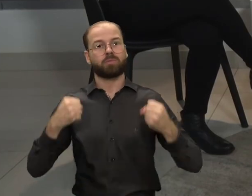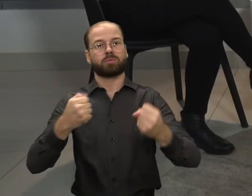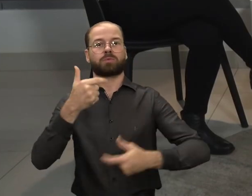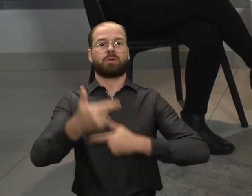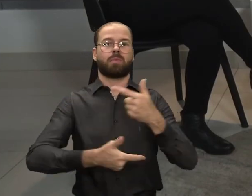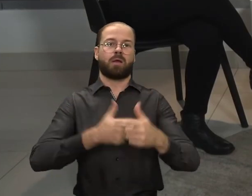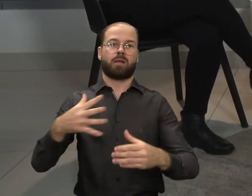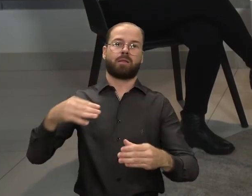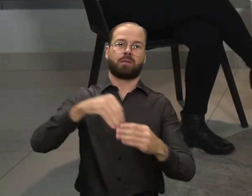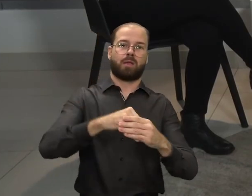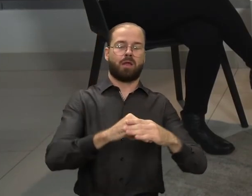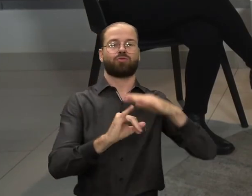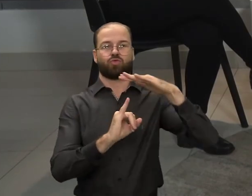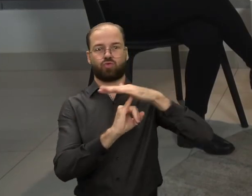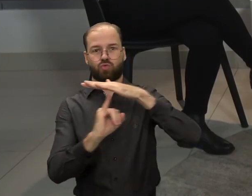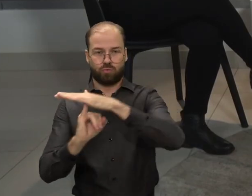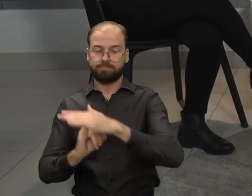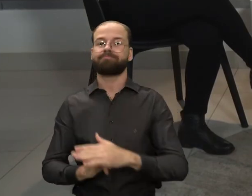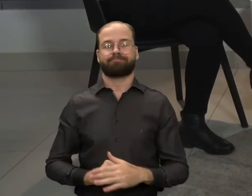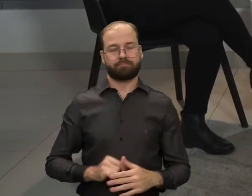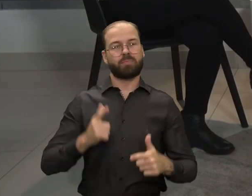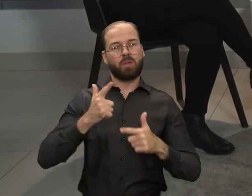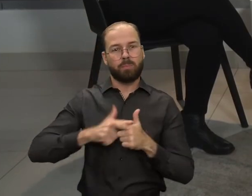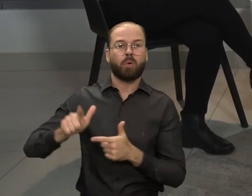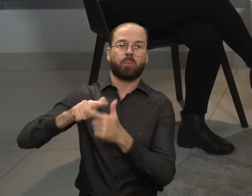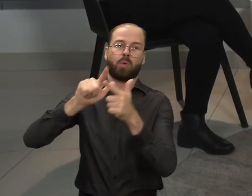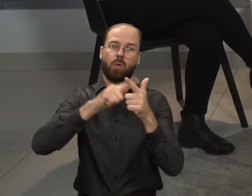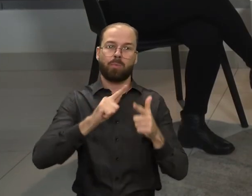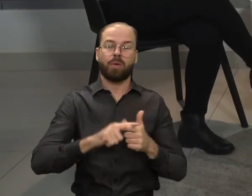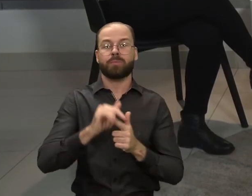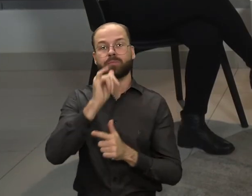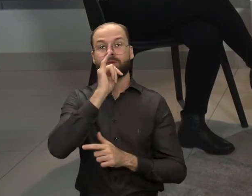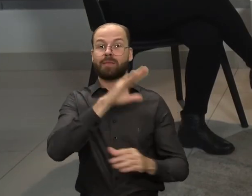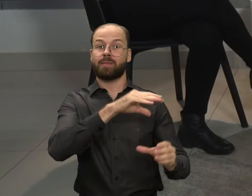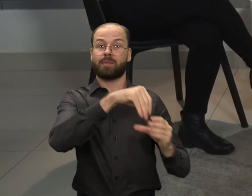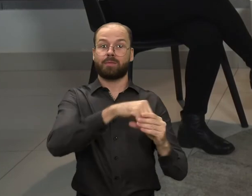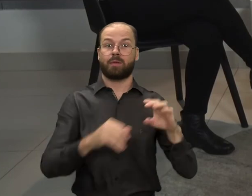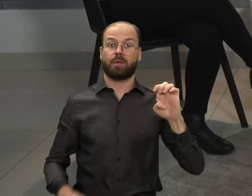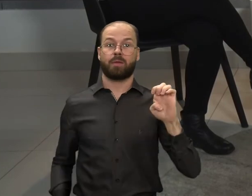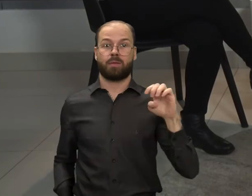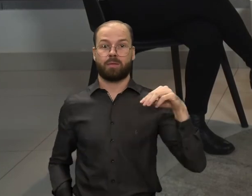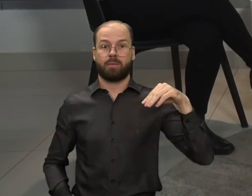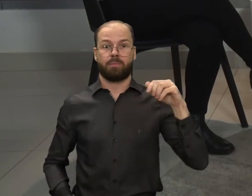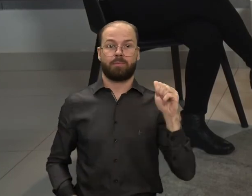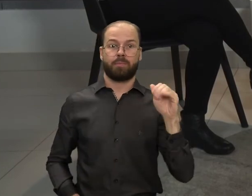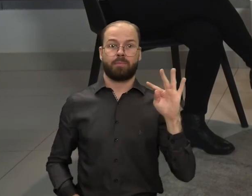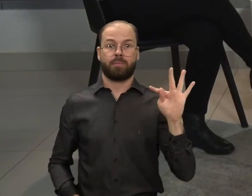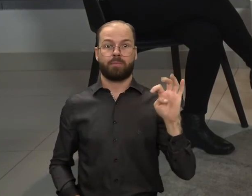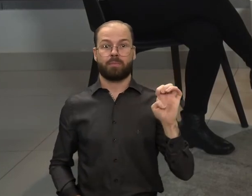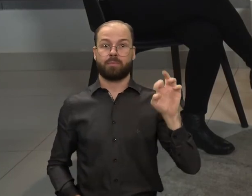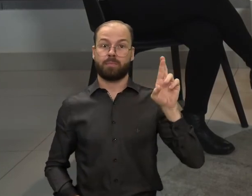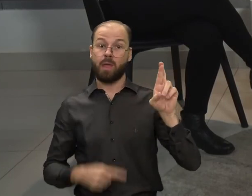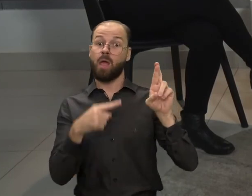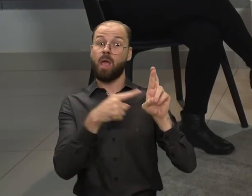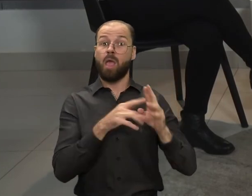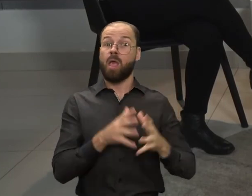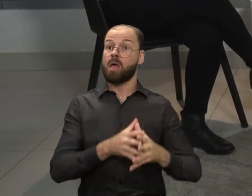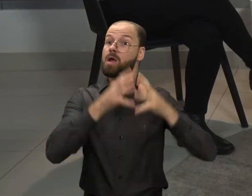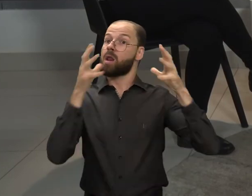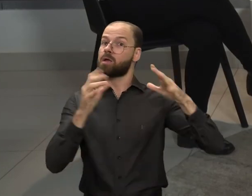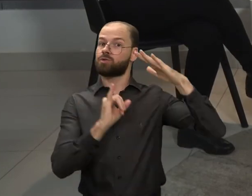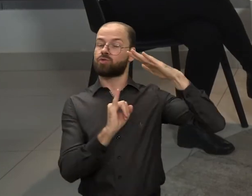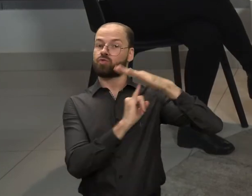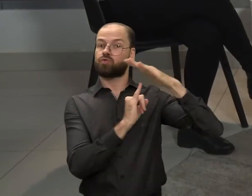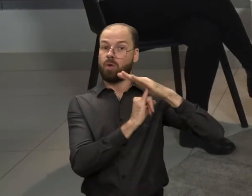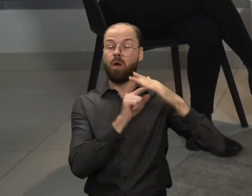daquela instituição. Então fica complicado, por exemplo, dentro da Emater, que é uma grande instituição de assistência técnica, que poderia